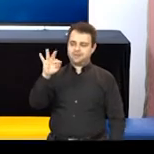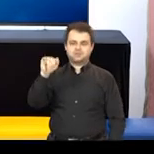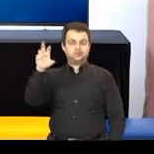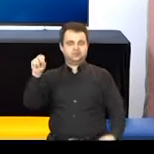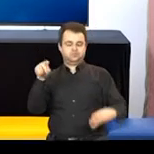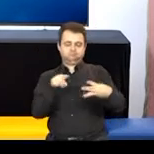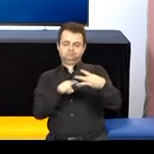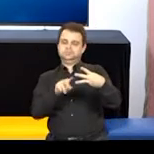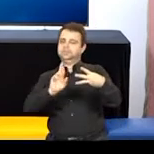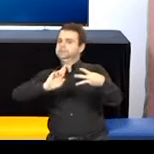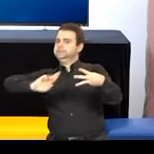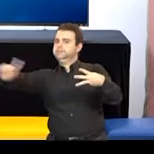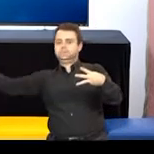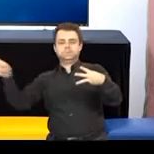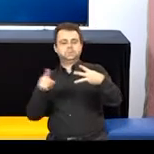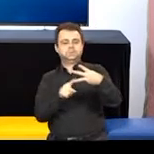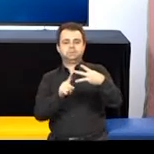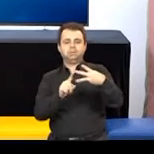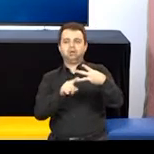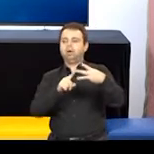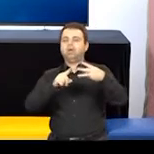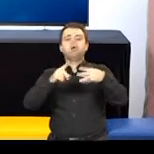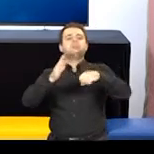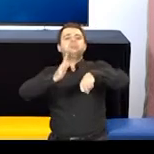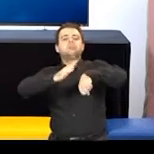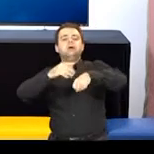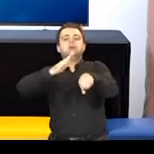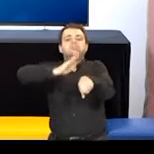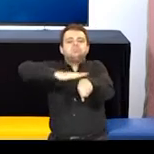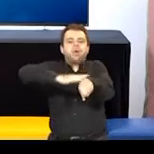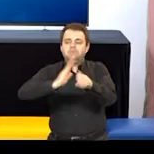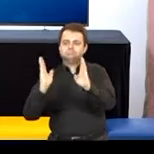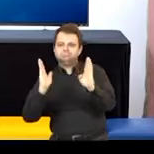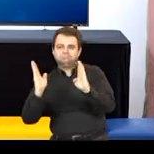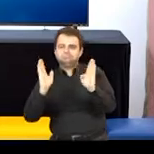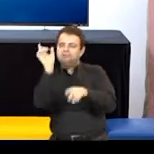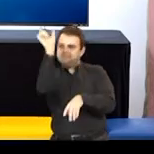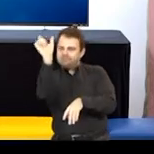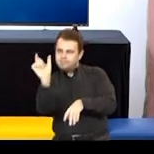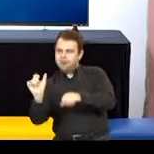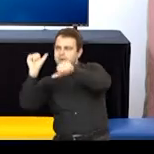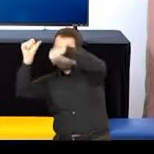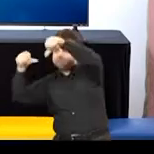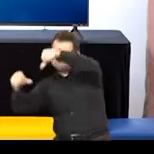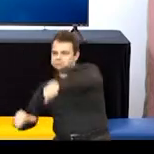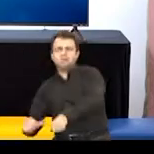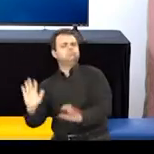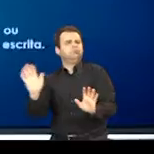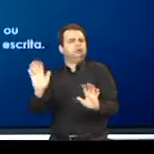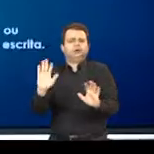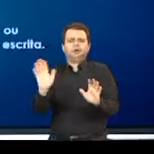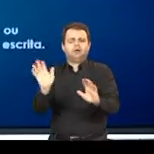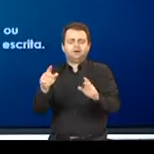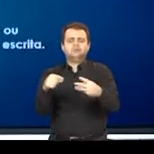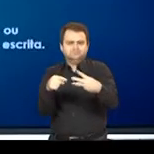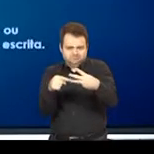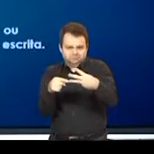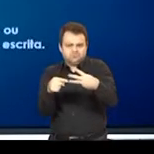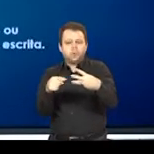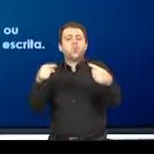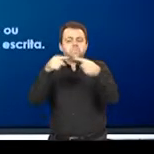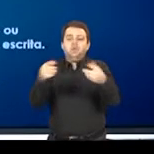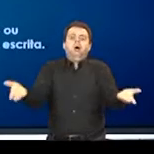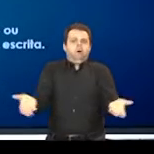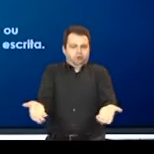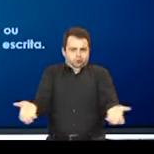modos, não tem variação de tempo, é sempre no presente, porque justamente por expressar um pedido, uma